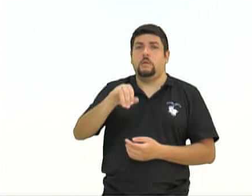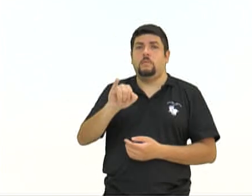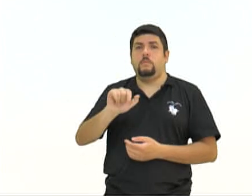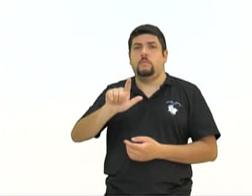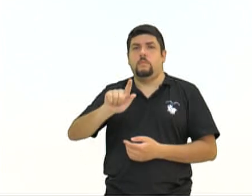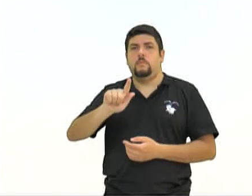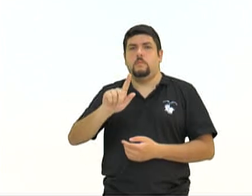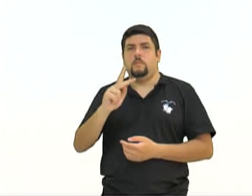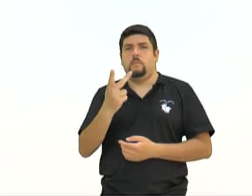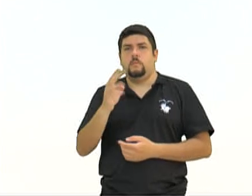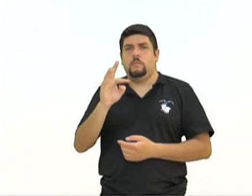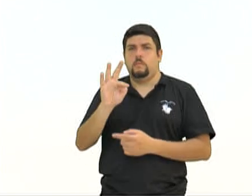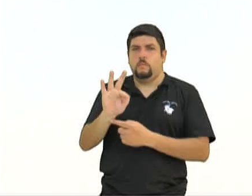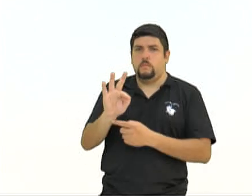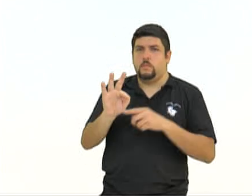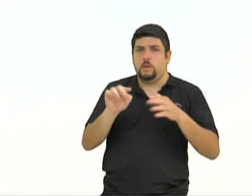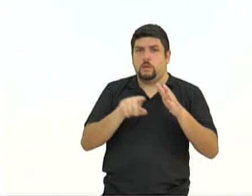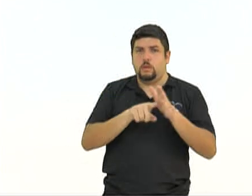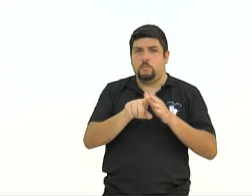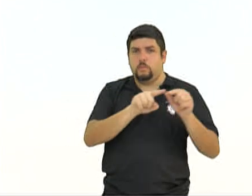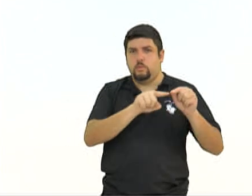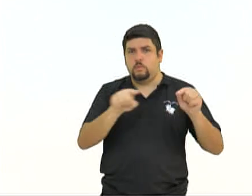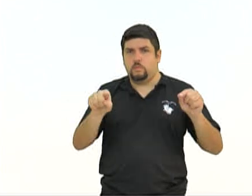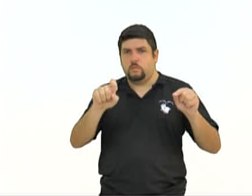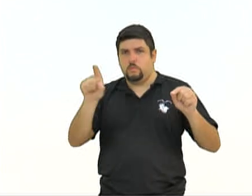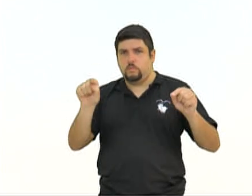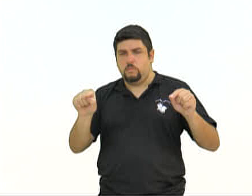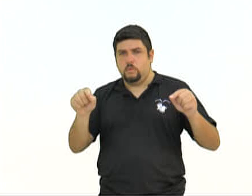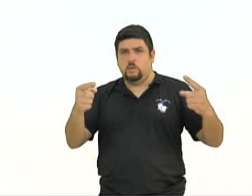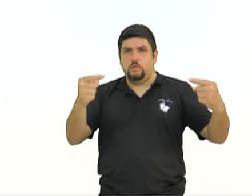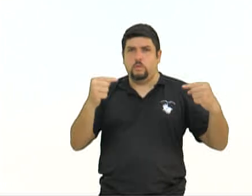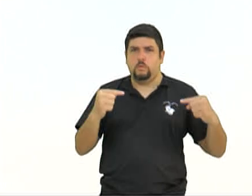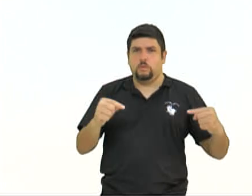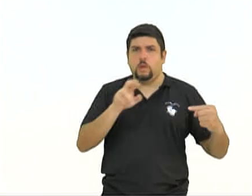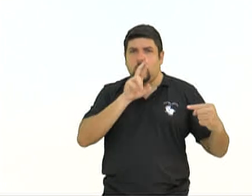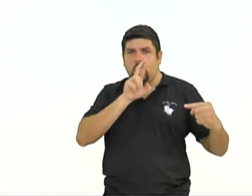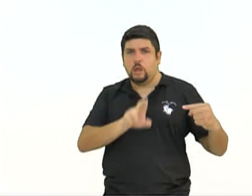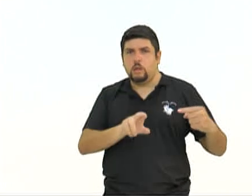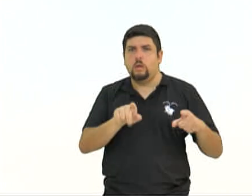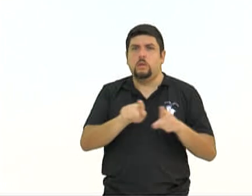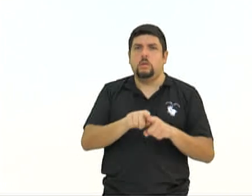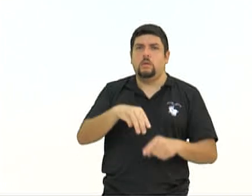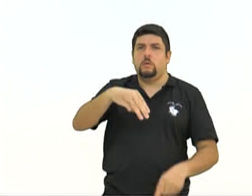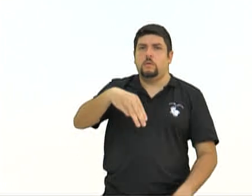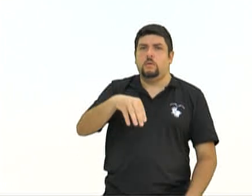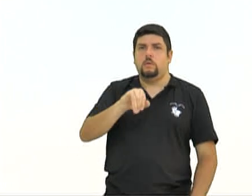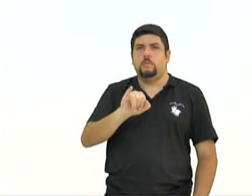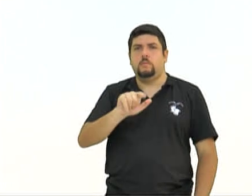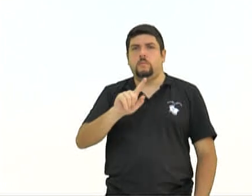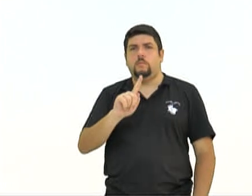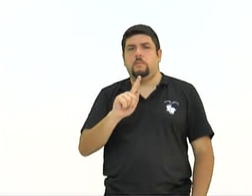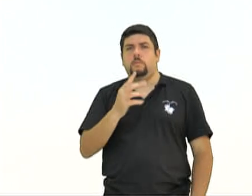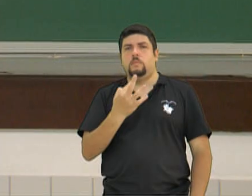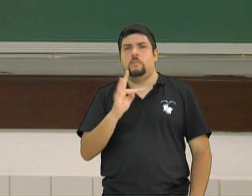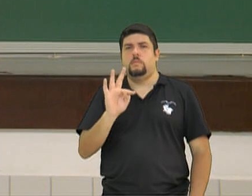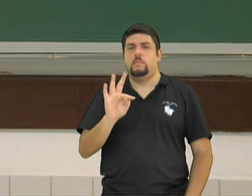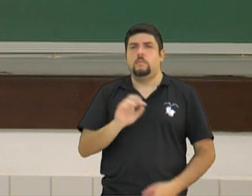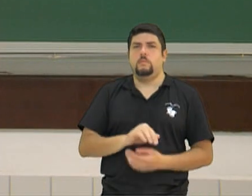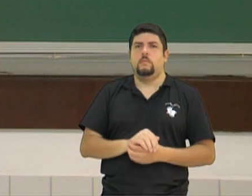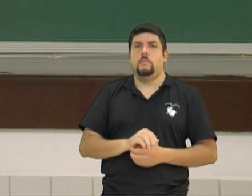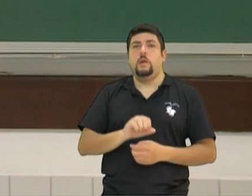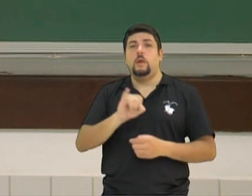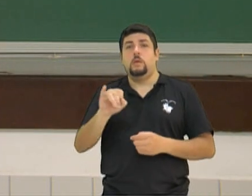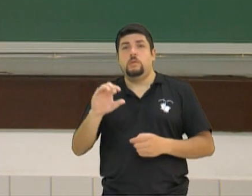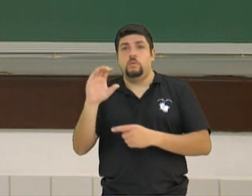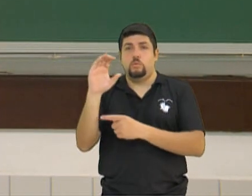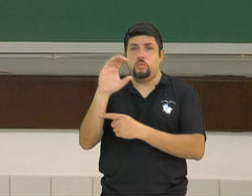Então, gente, essas três possibilidades fica a teu critério. Assim, se a pergunta foi feita com could, responde com could. Foi feita